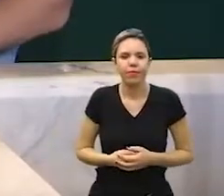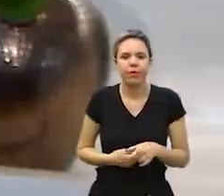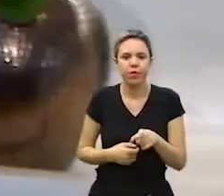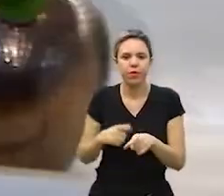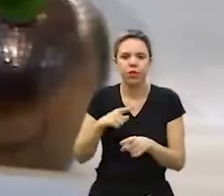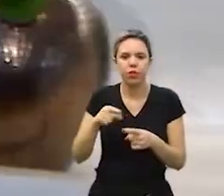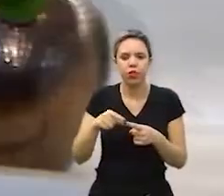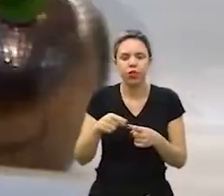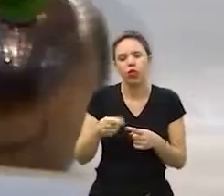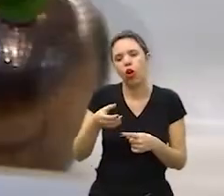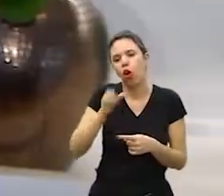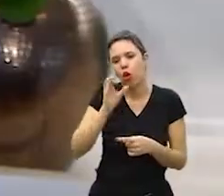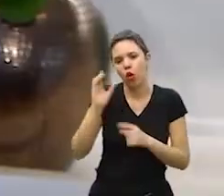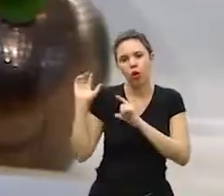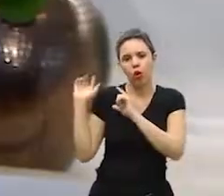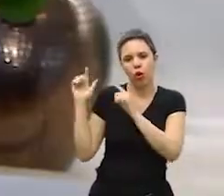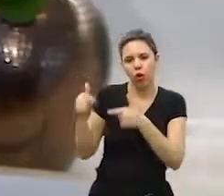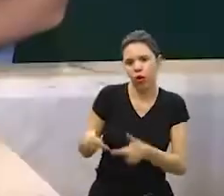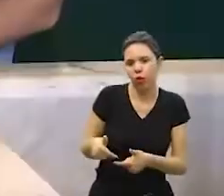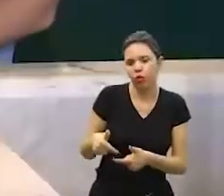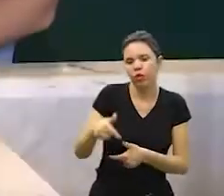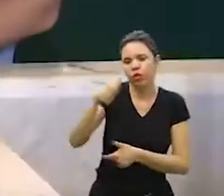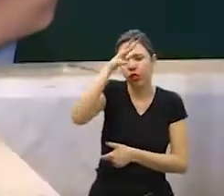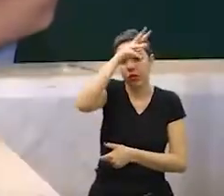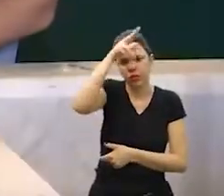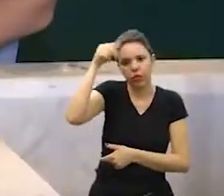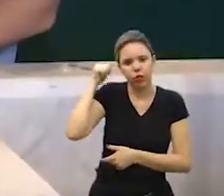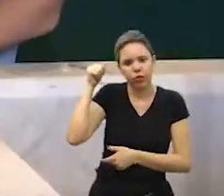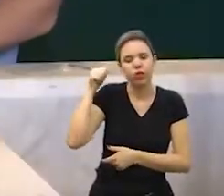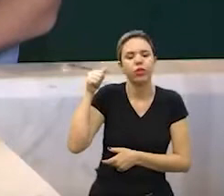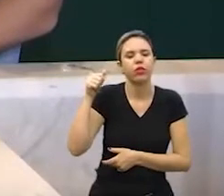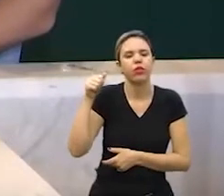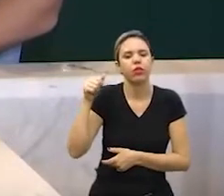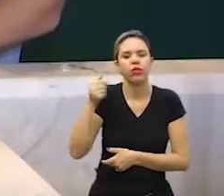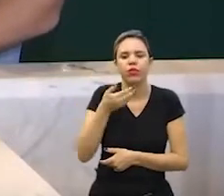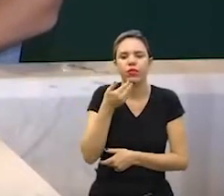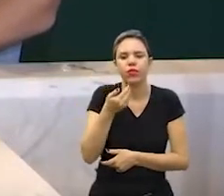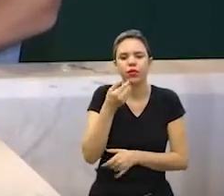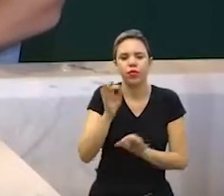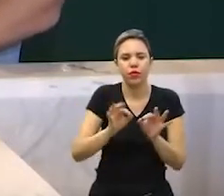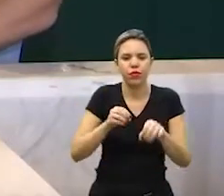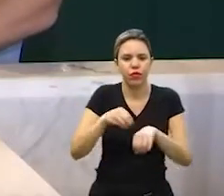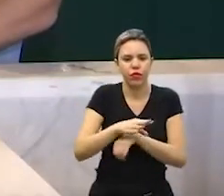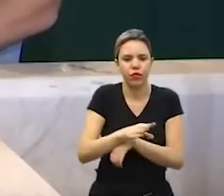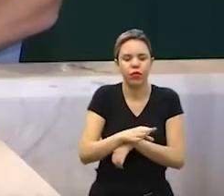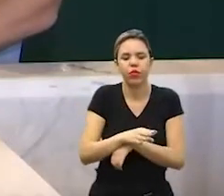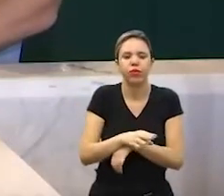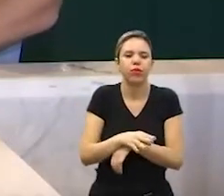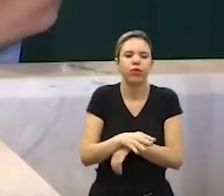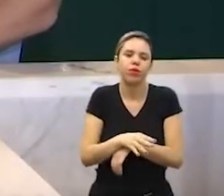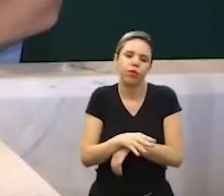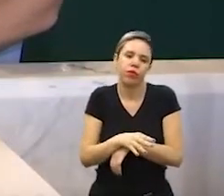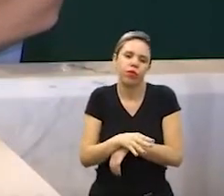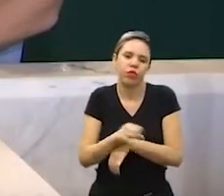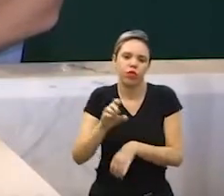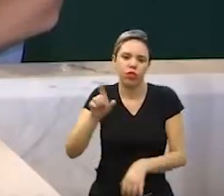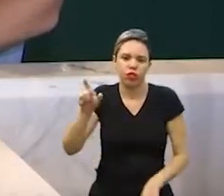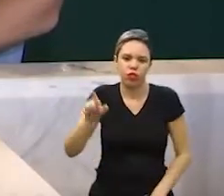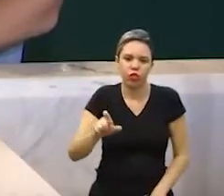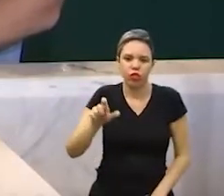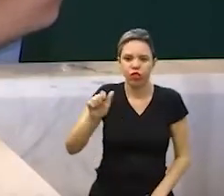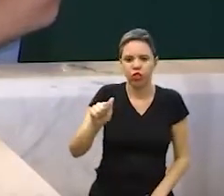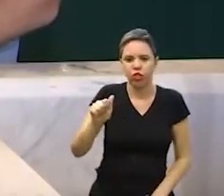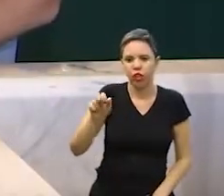hoje. E aqui a gente tem um coquetel mais tradicional com guaraná. E também super fácil de reproduzir com um xarope de